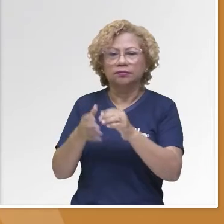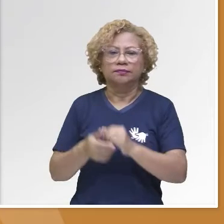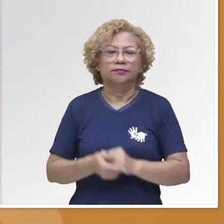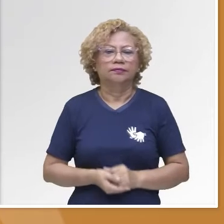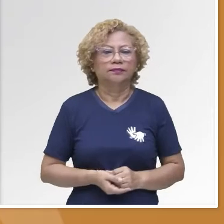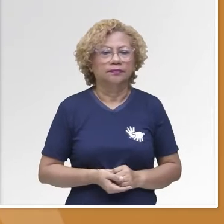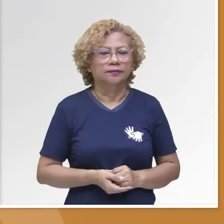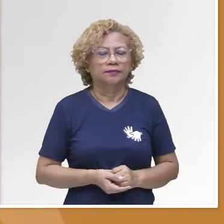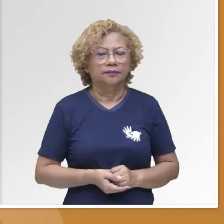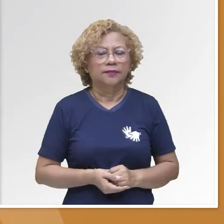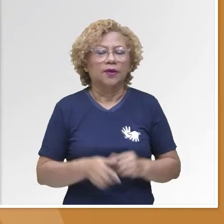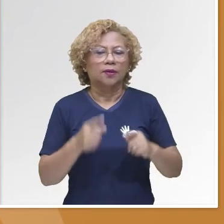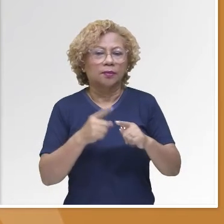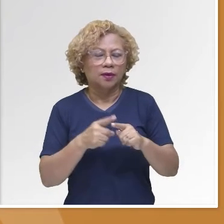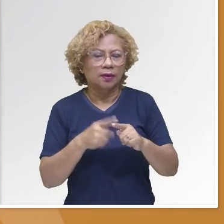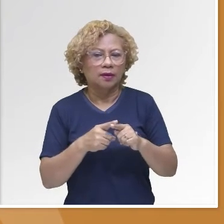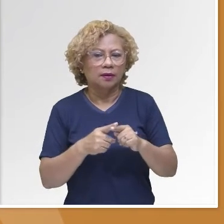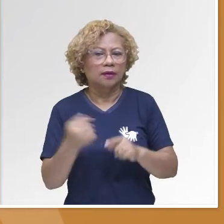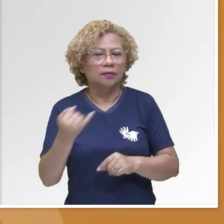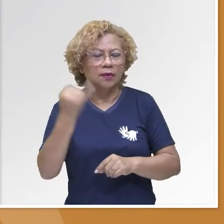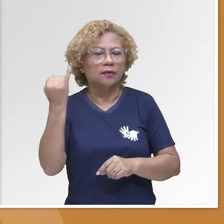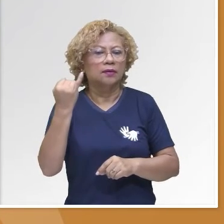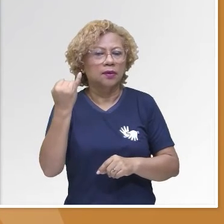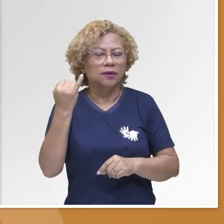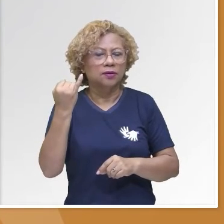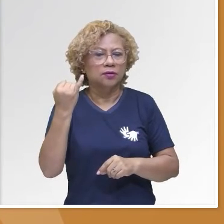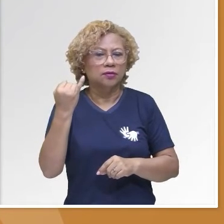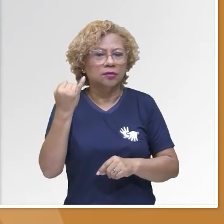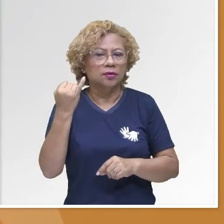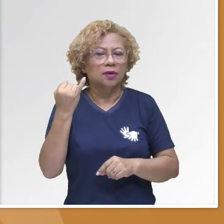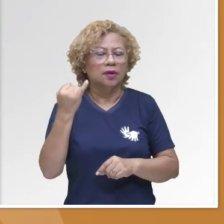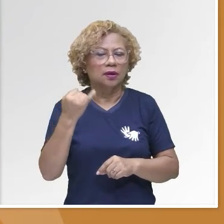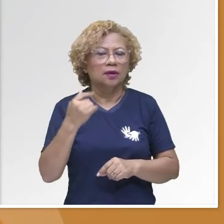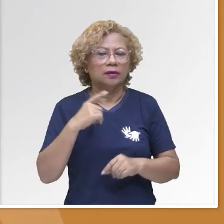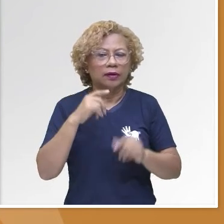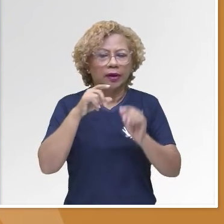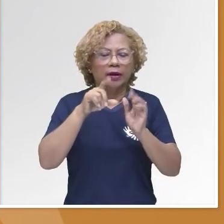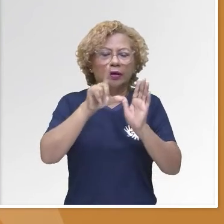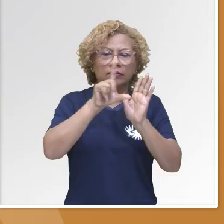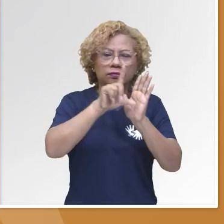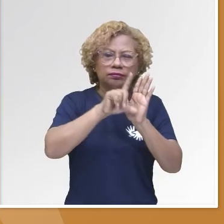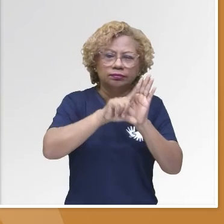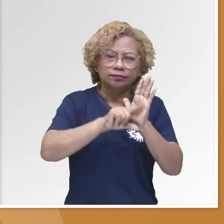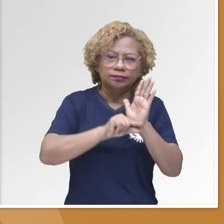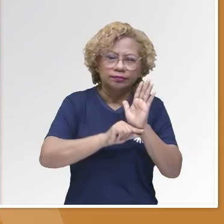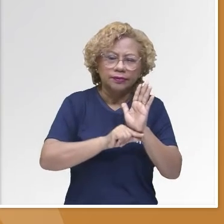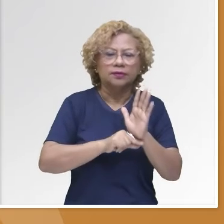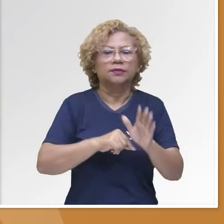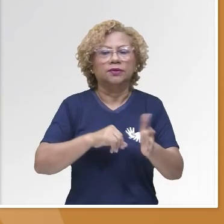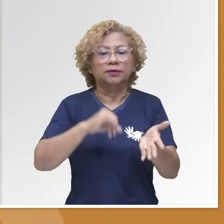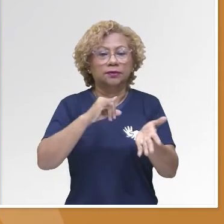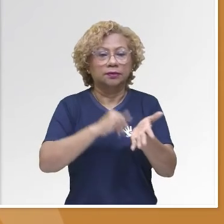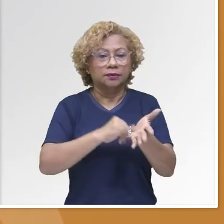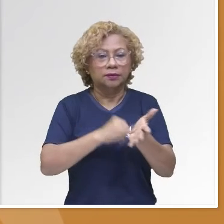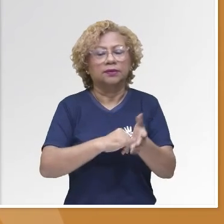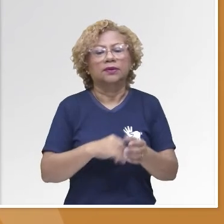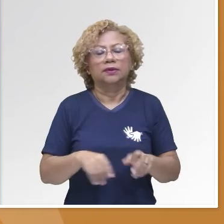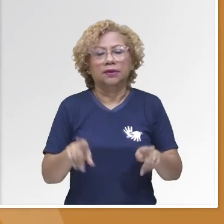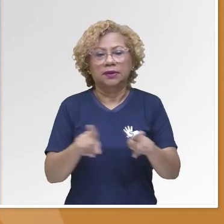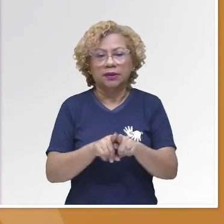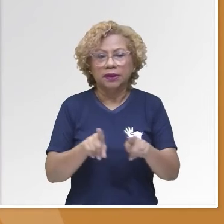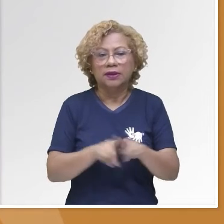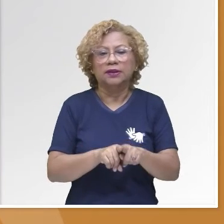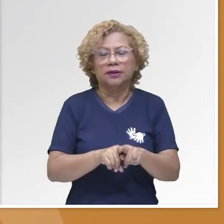da isenção de taxas, tá? E também diminuir essa